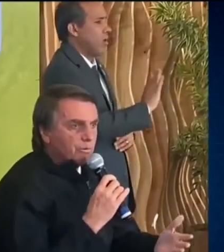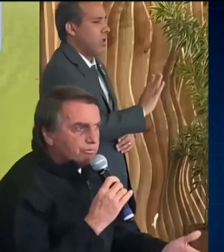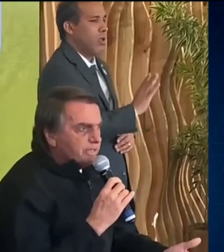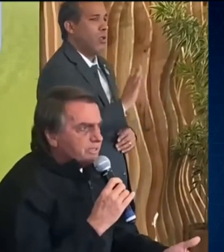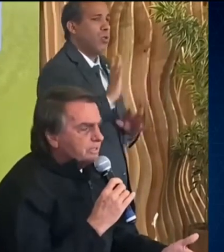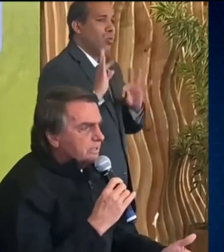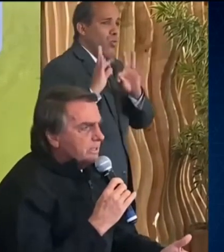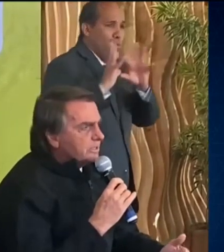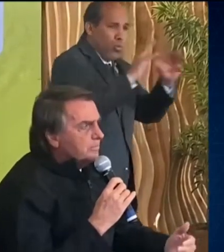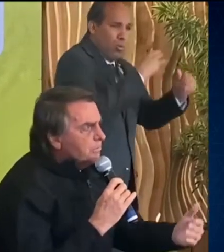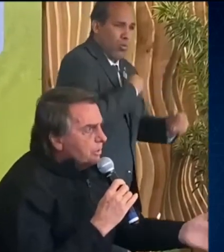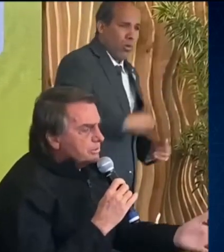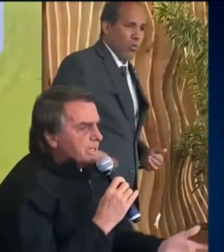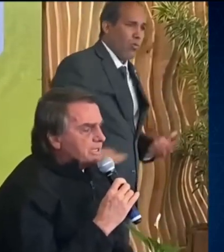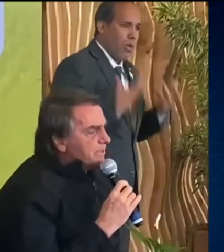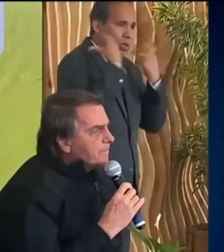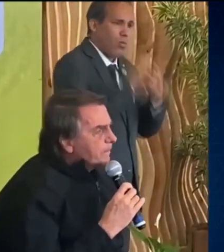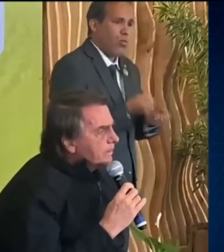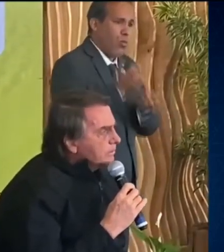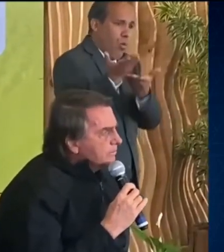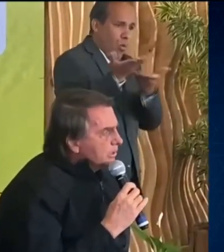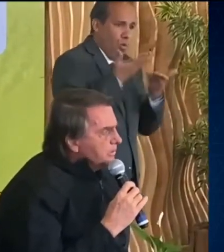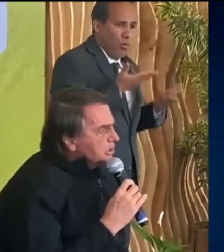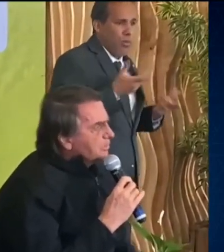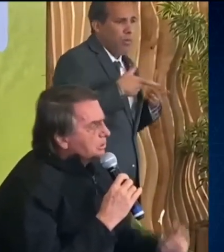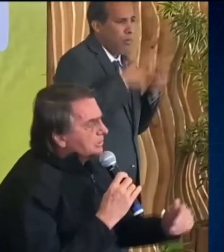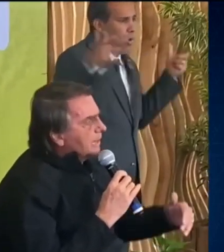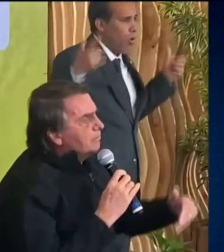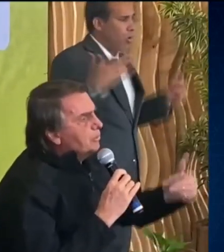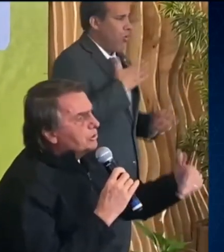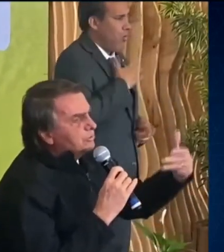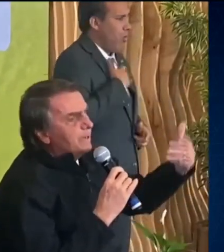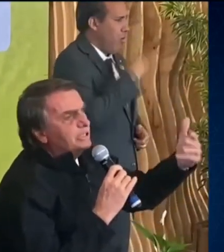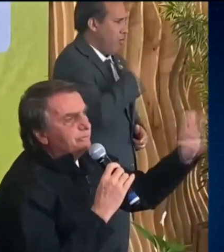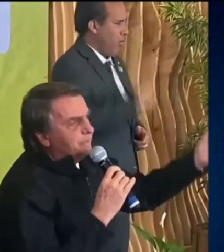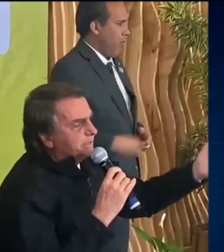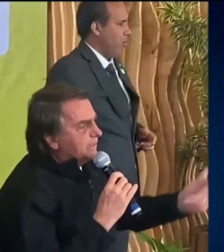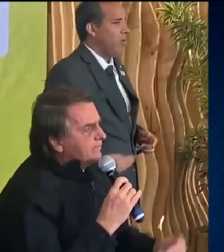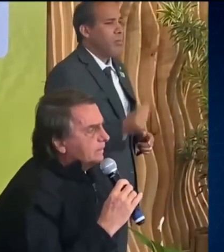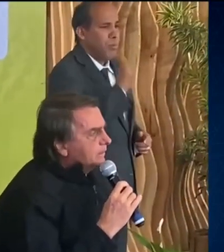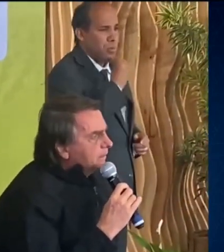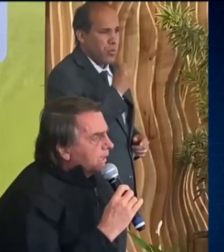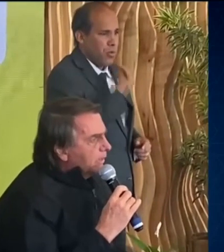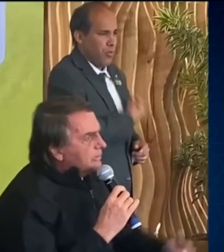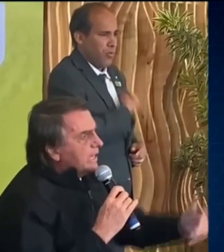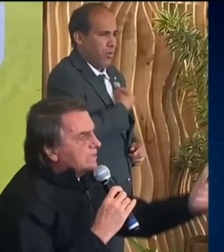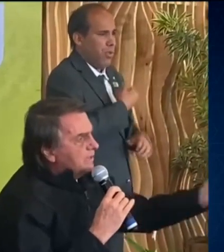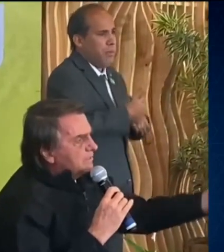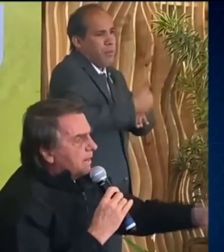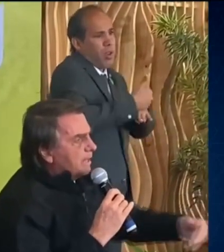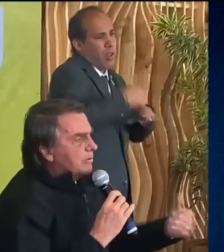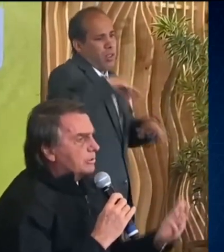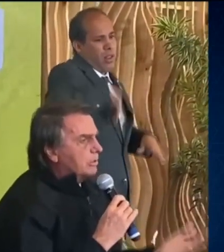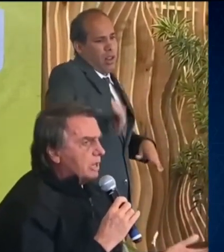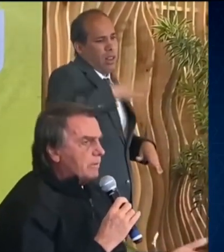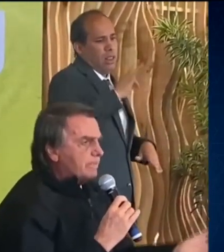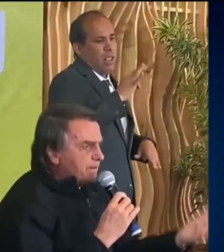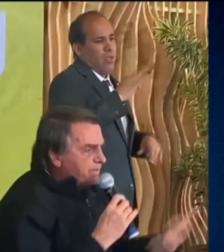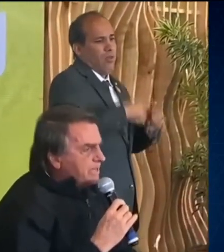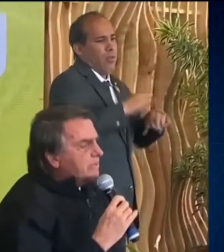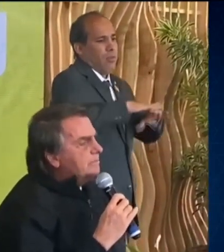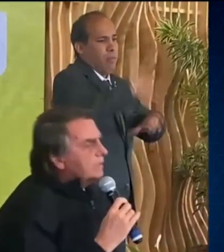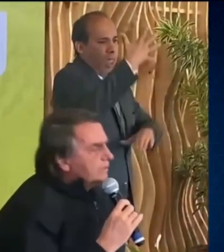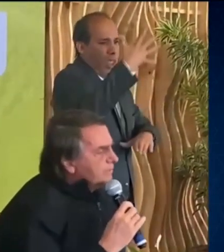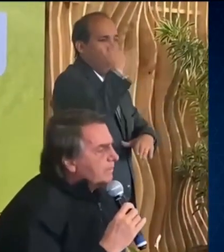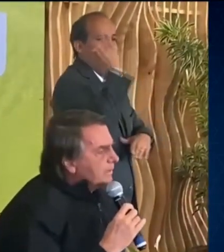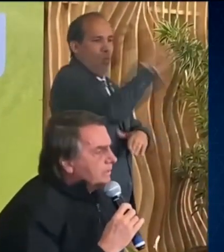interferências indevidas do Poder Judiciário. Muitos aqui, dos meus ministros, podiam estar muito bem de vida, ganhando 10 vezes mais no outro